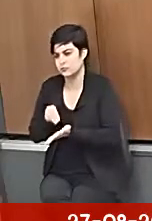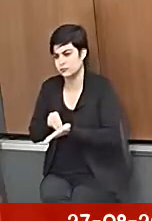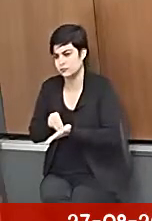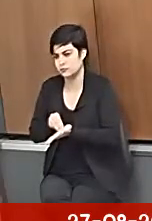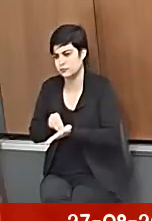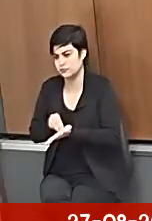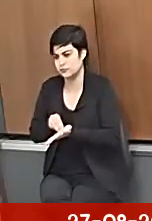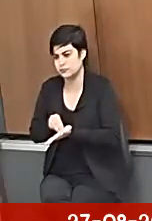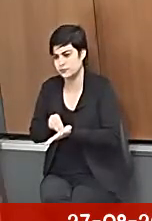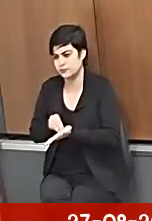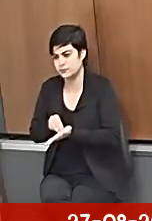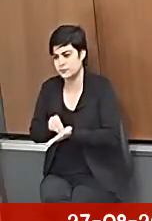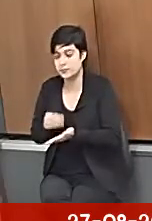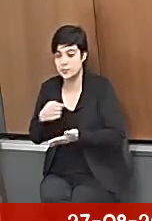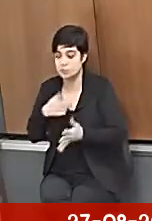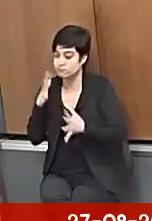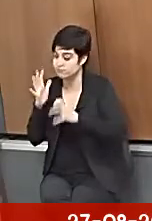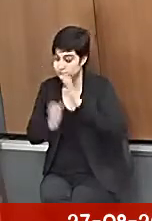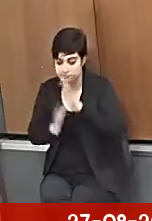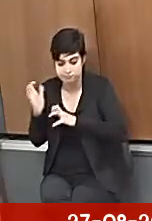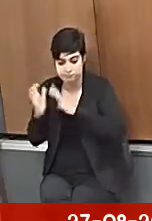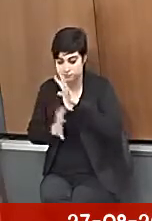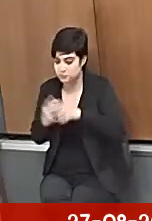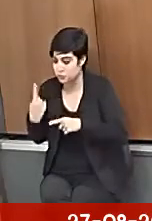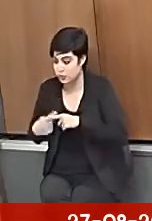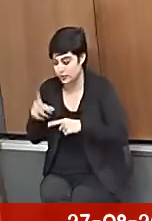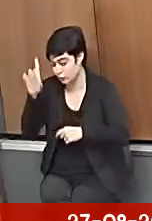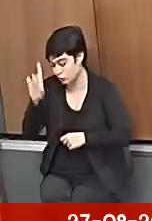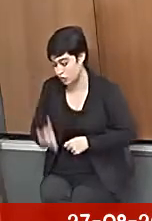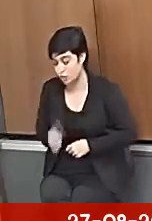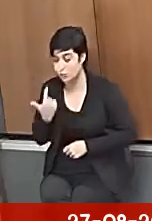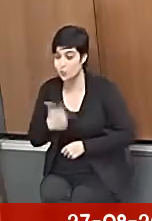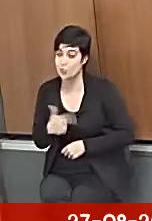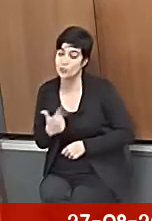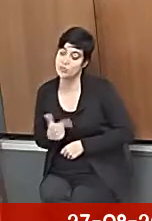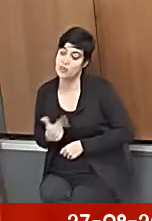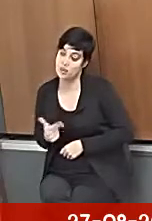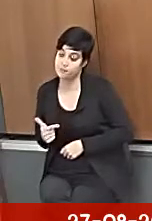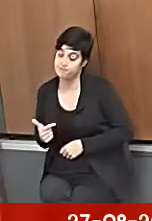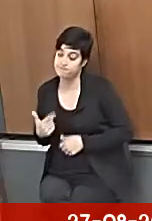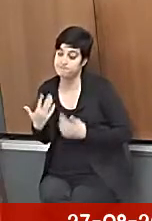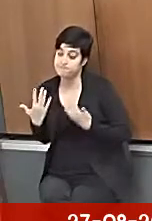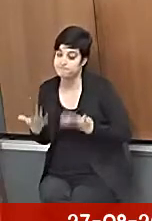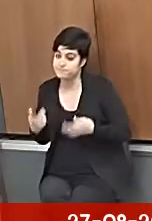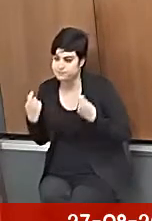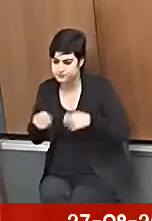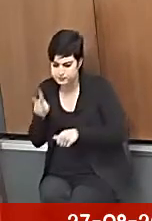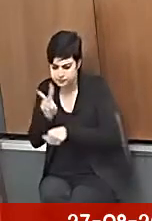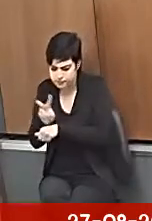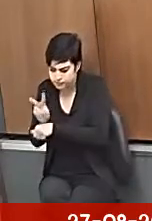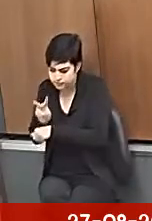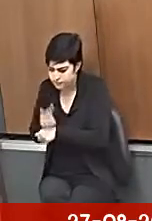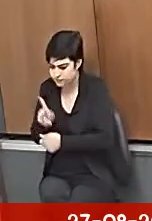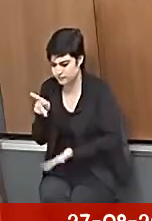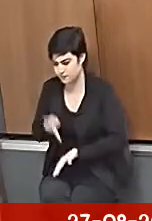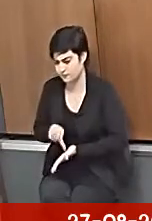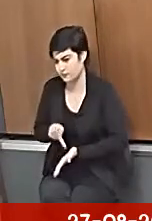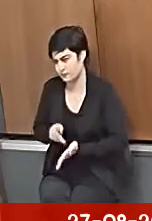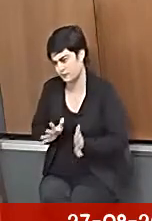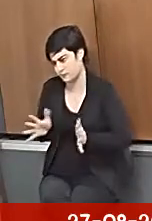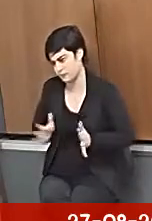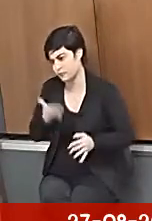aquilo que é direito e eu tenho que brigar isso a gente nisso dia a dia mas então que seja fiscalizado efetivamente